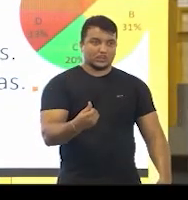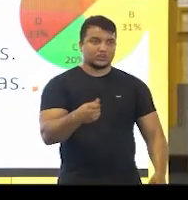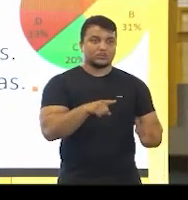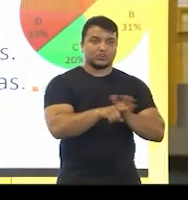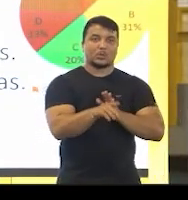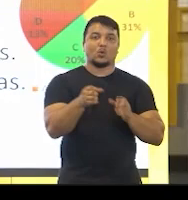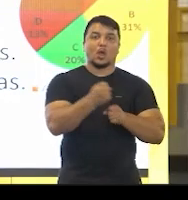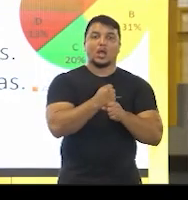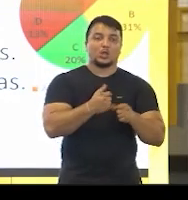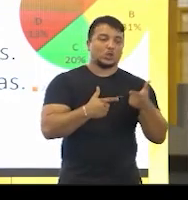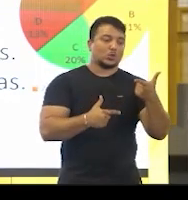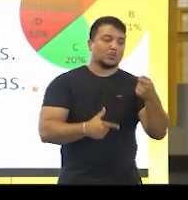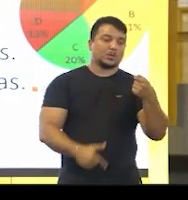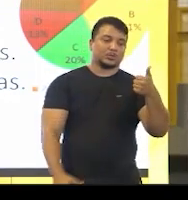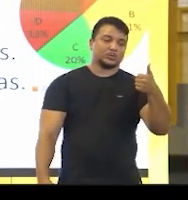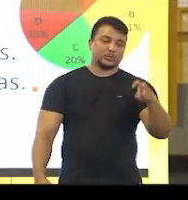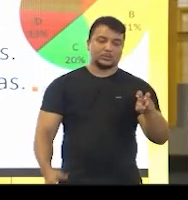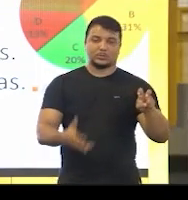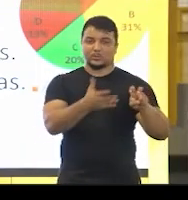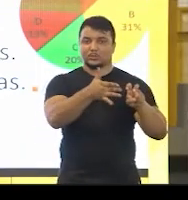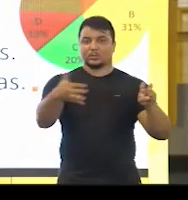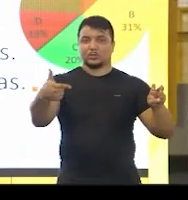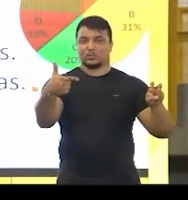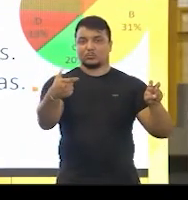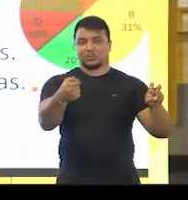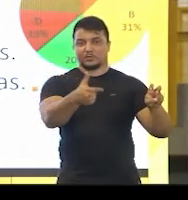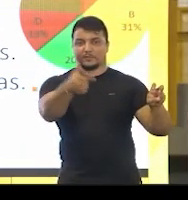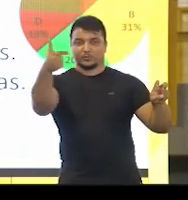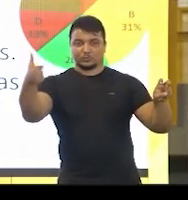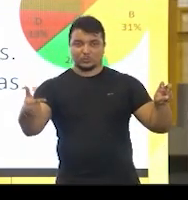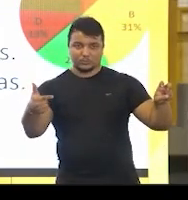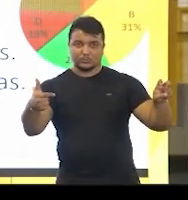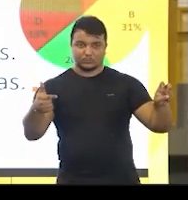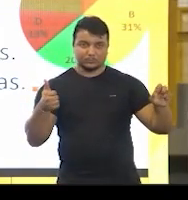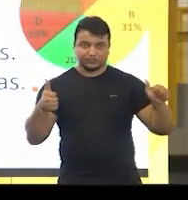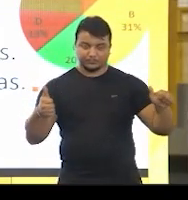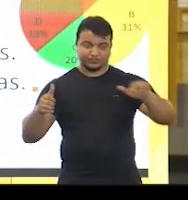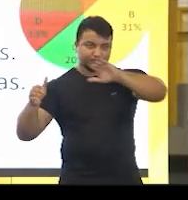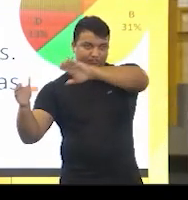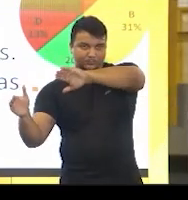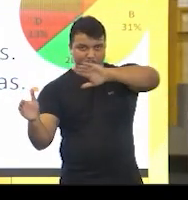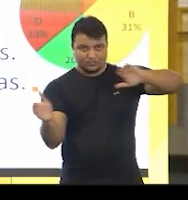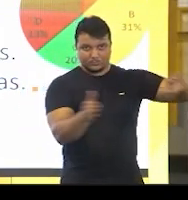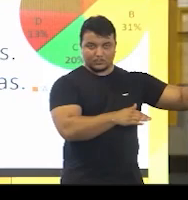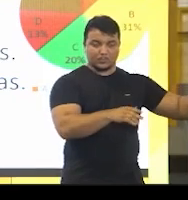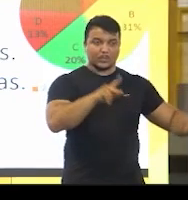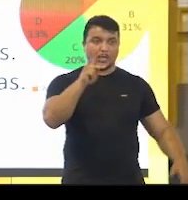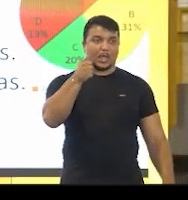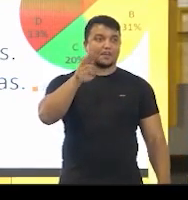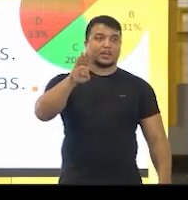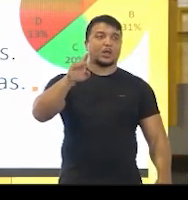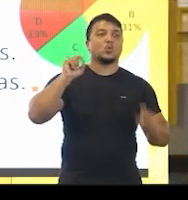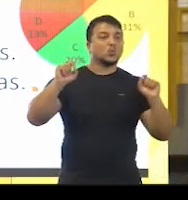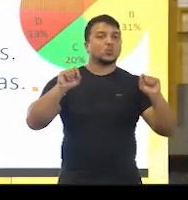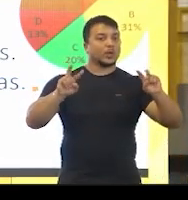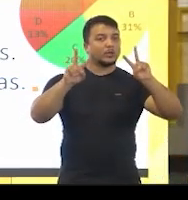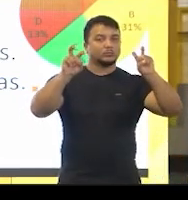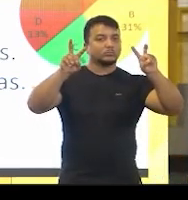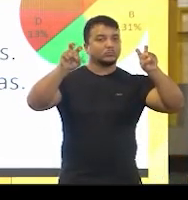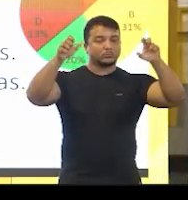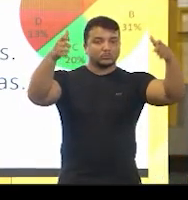até 2022. Eu quero que vocês prestem bastante atenção o que diz a habilidade. Olha,